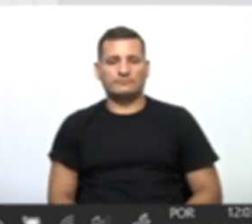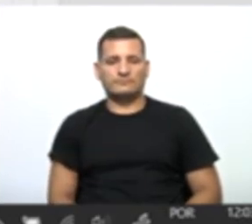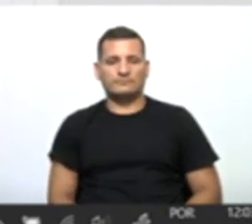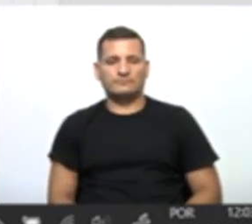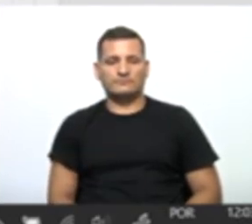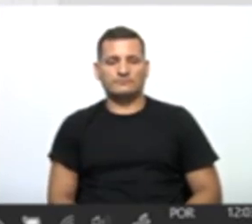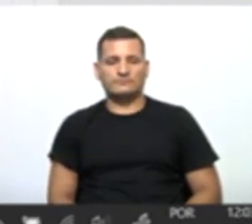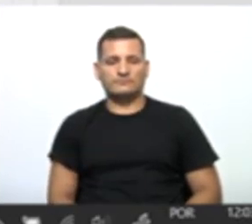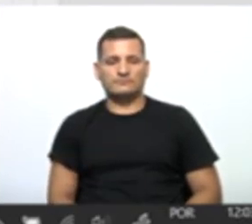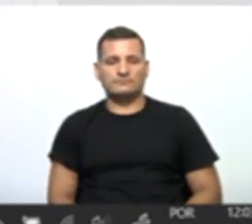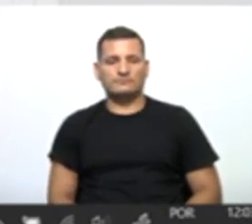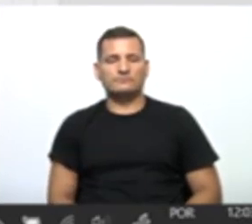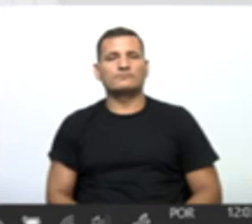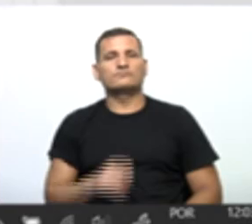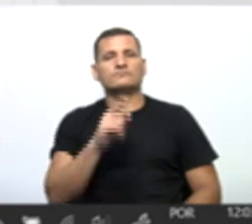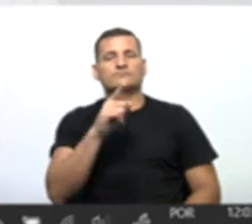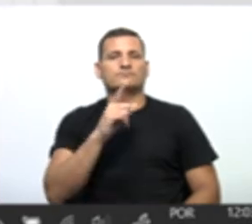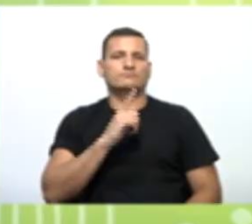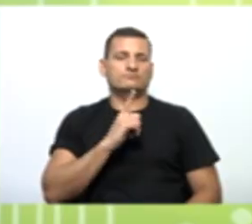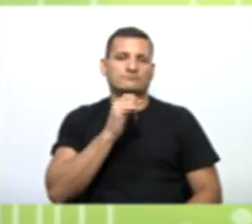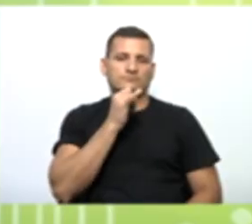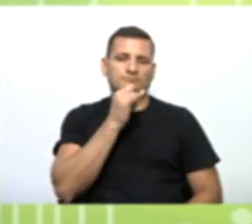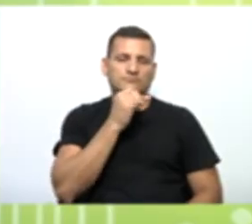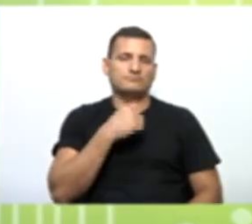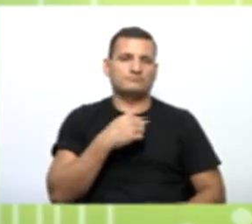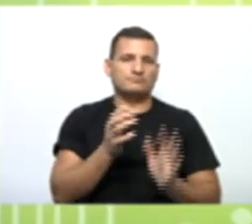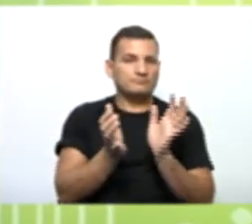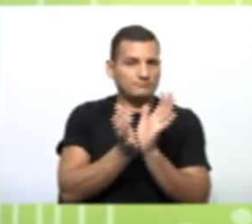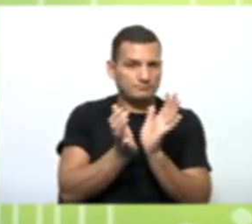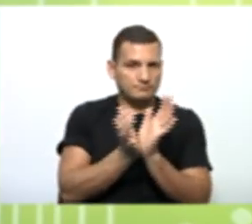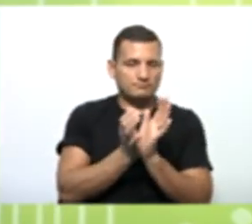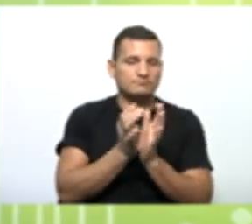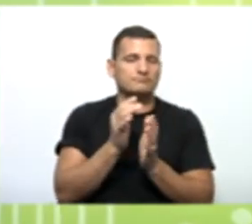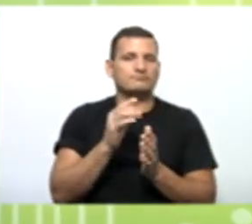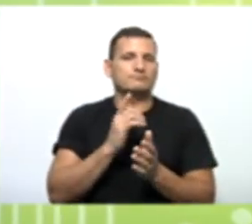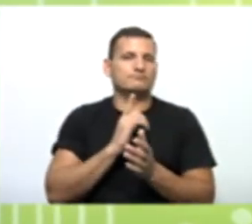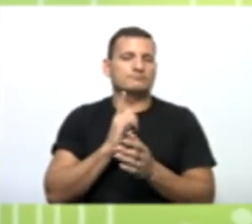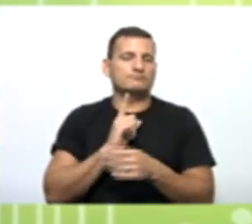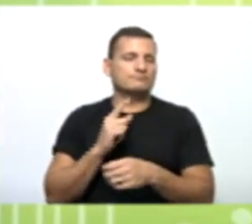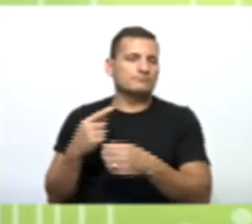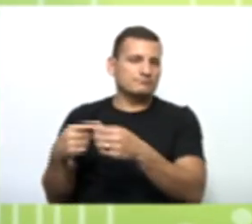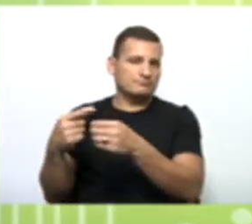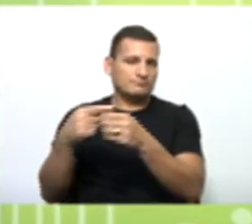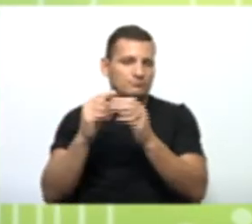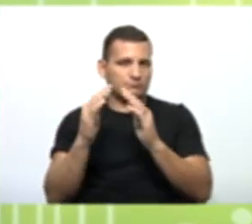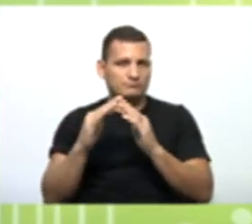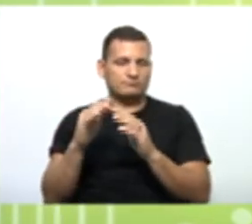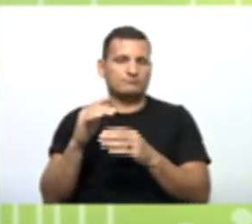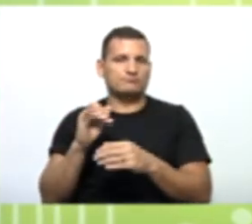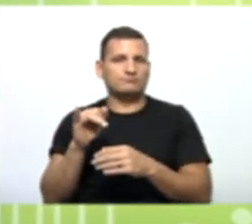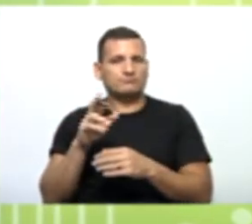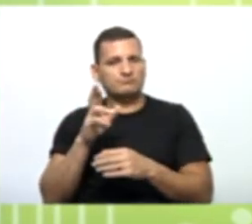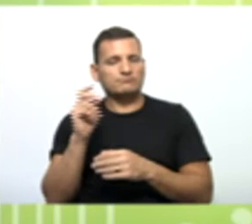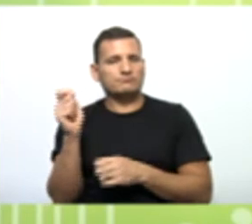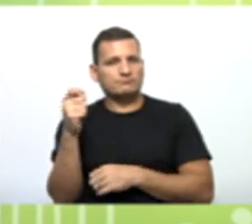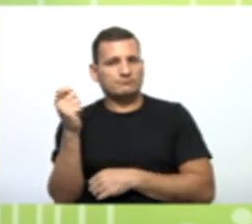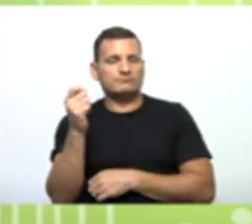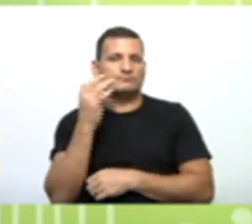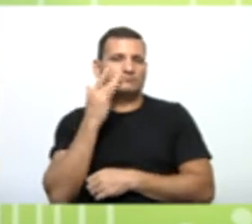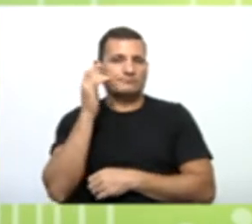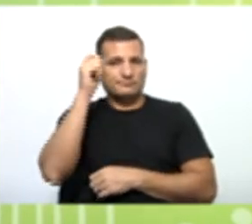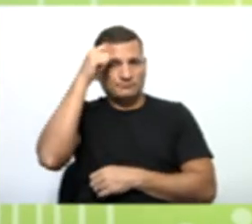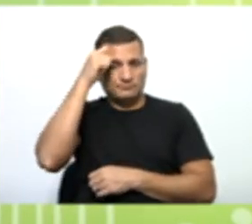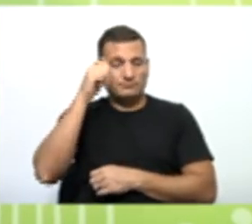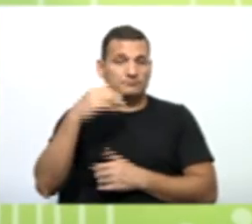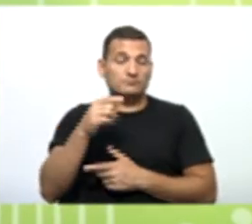e está em uma outra cidade, né? Está no Jaru, está em Ouro Preto, está em Ariquemes, enfim. Veja bem,